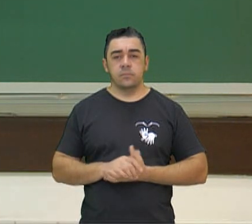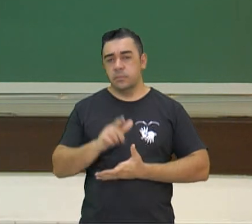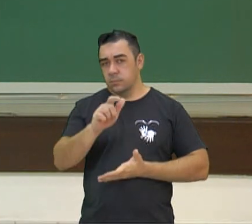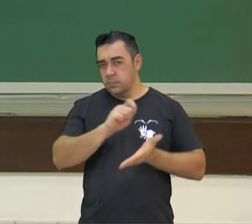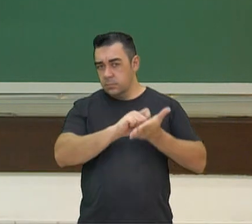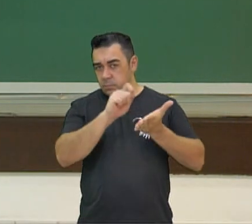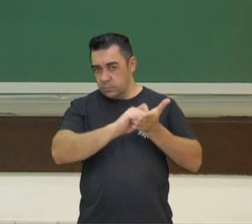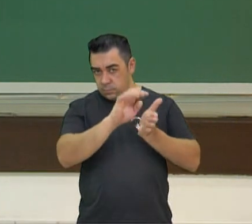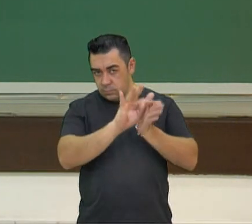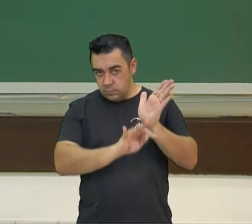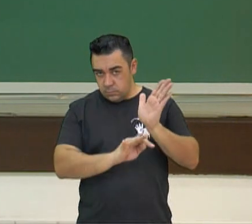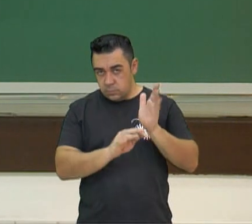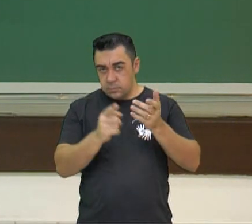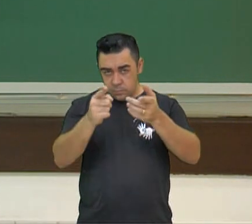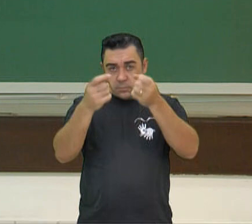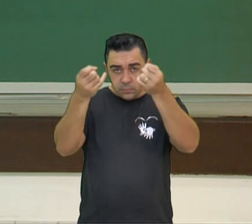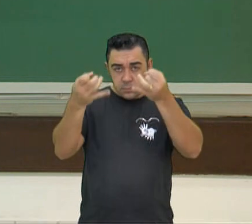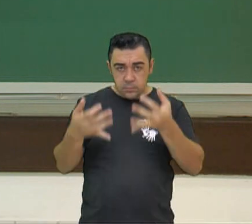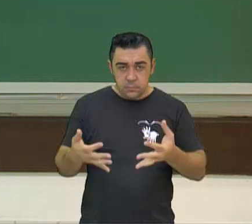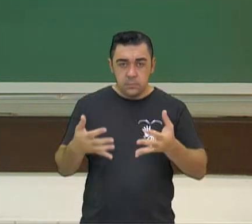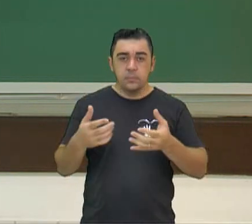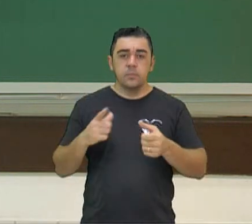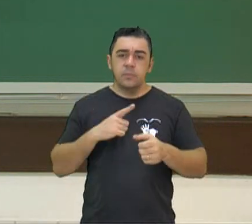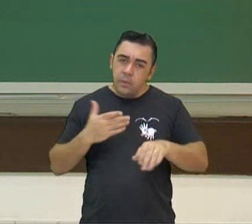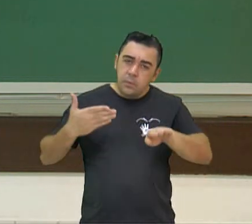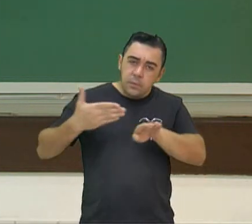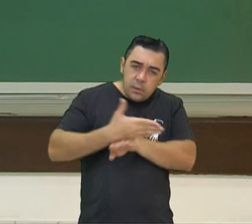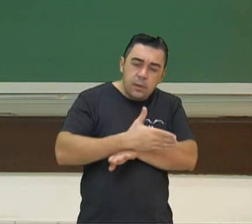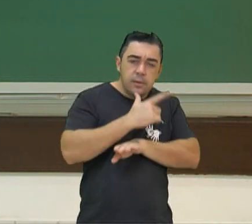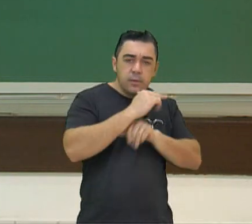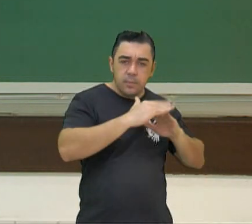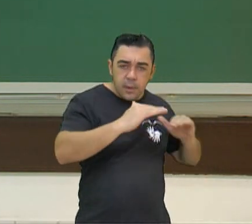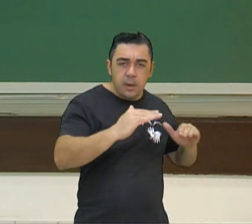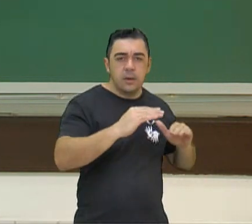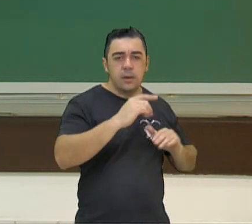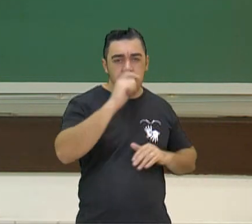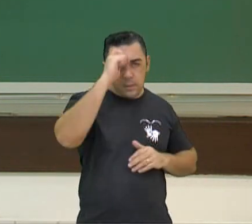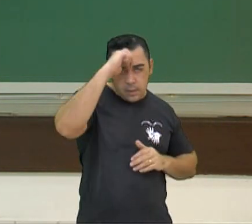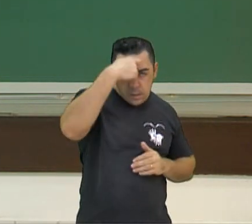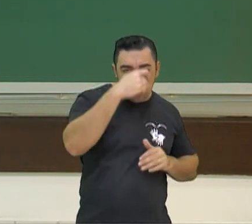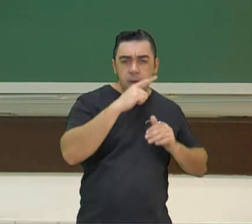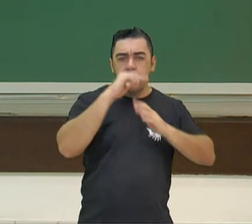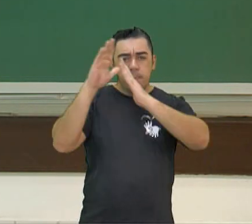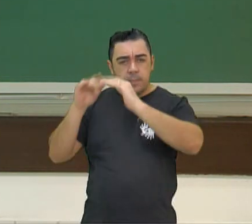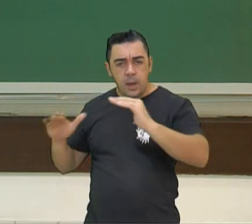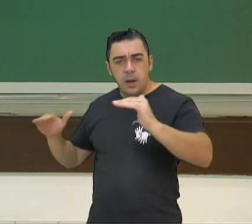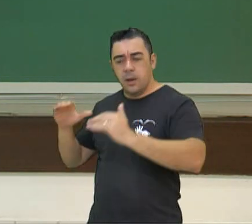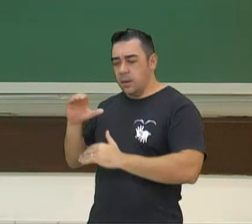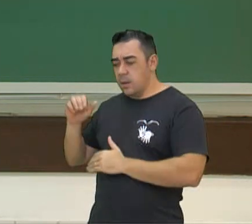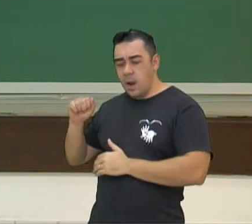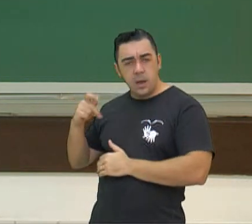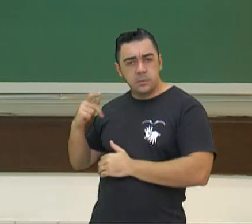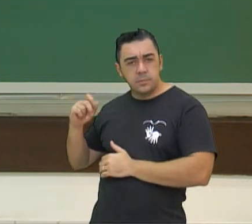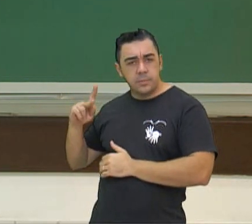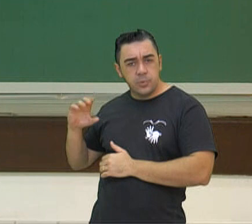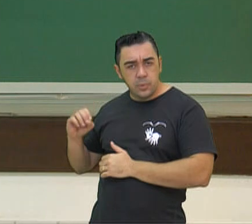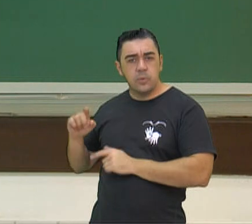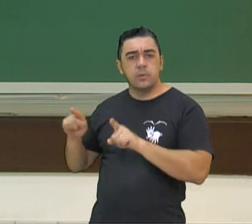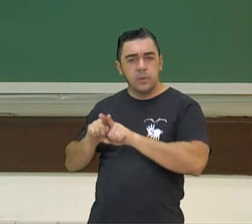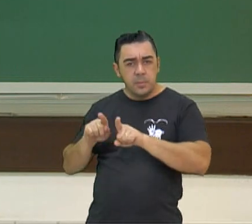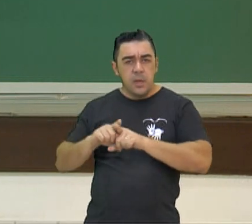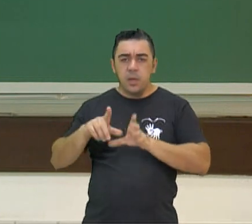O que você escreveu? Você falou das passagens do Mar Negro, Mar Cáspio e da importância estratégica, dos dutos, do